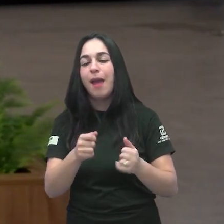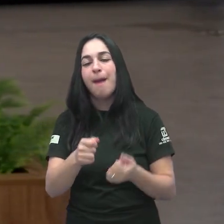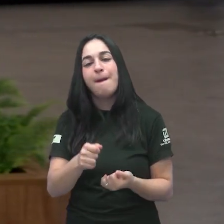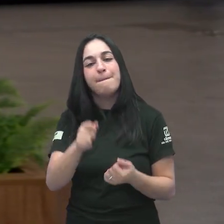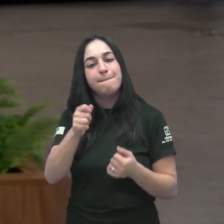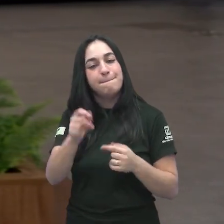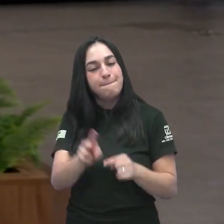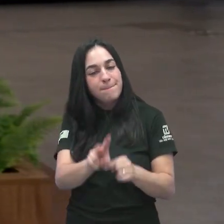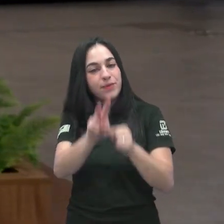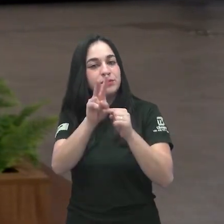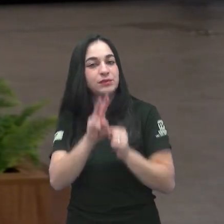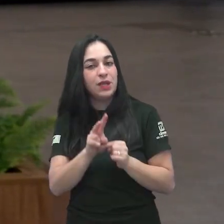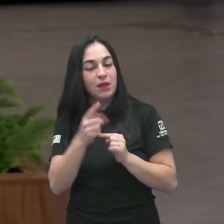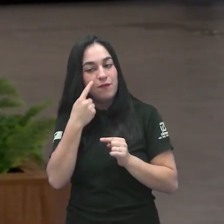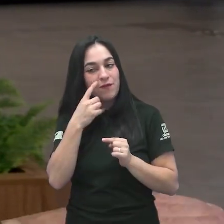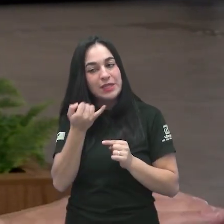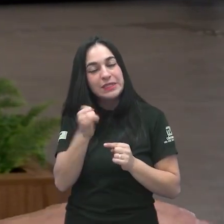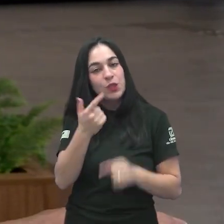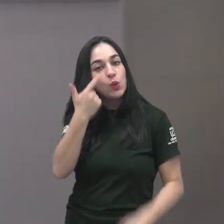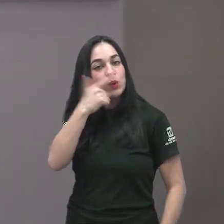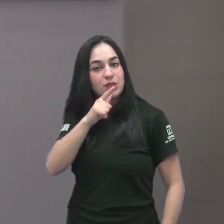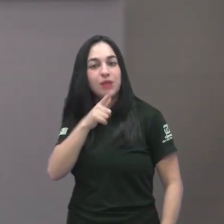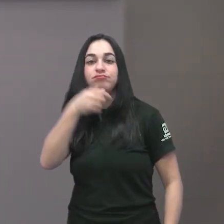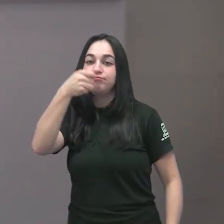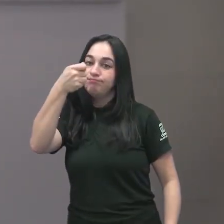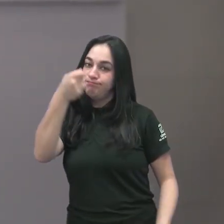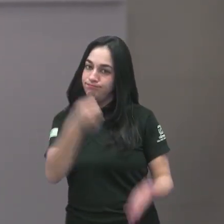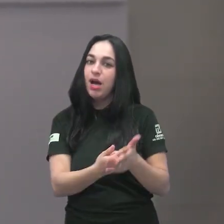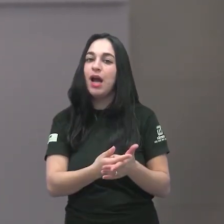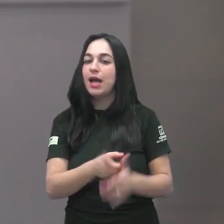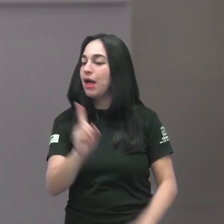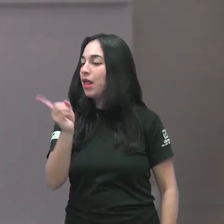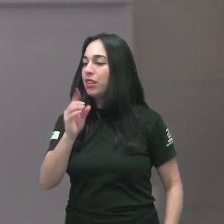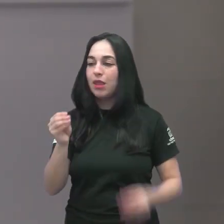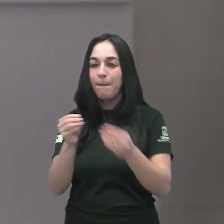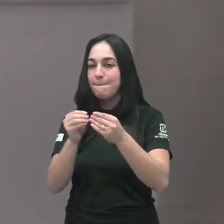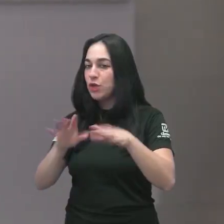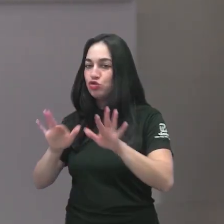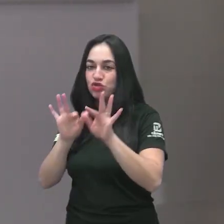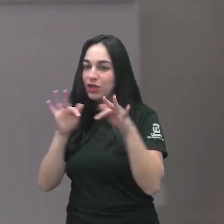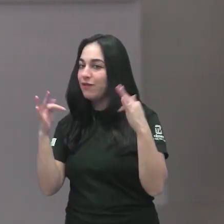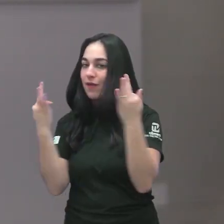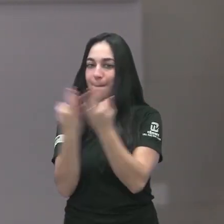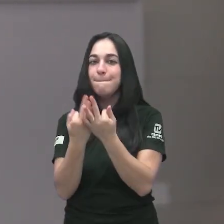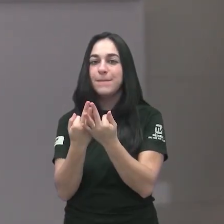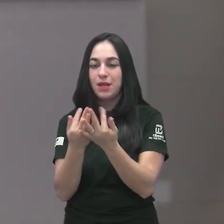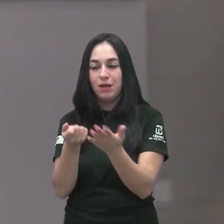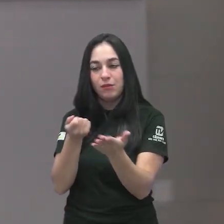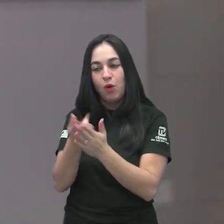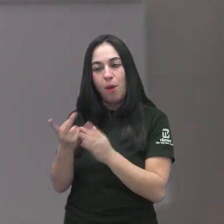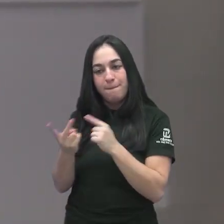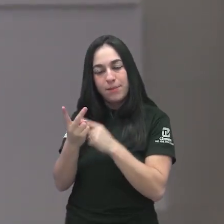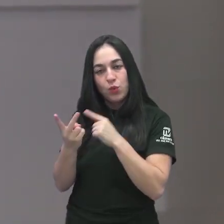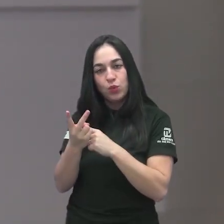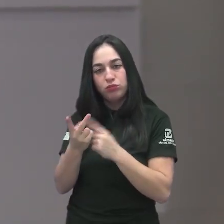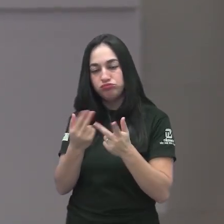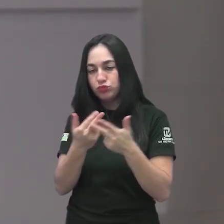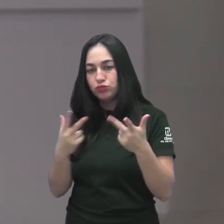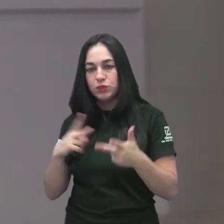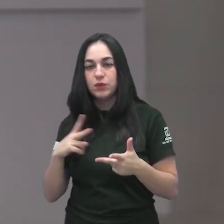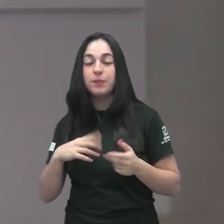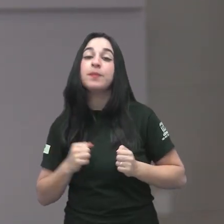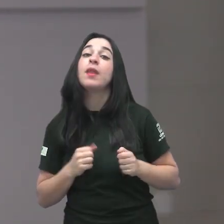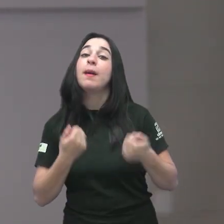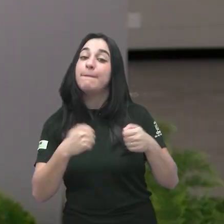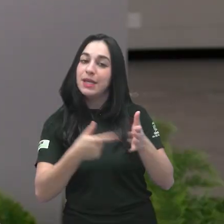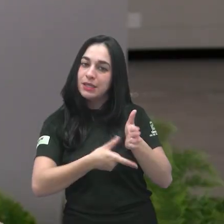que, antes de optar por um financiamento, é preciso verificar se as parcelas irão caber no bolso, sem comprometer o